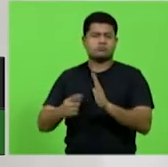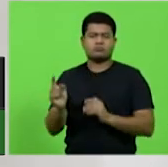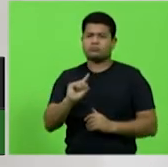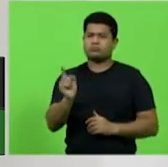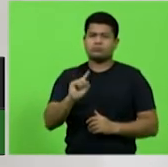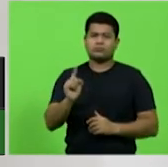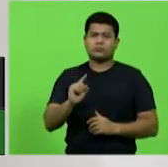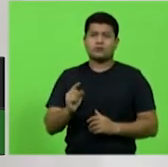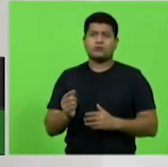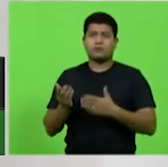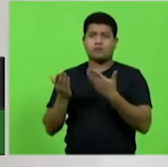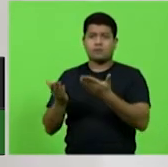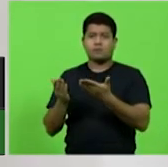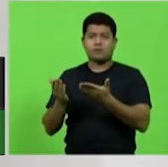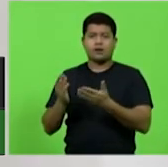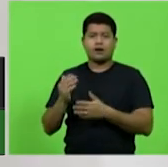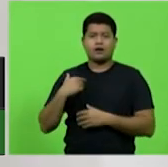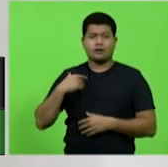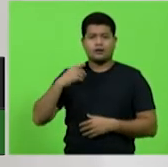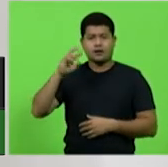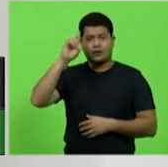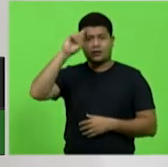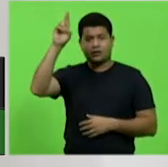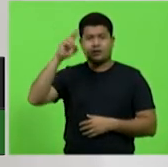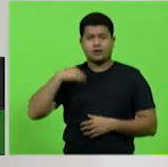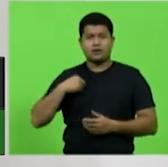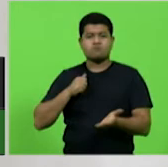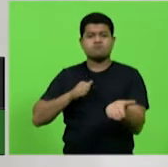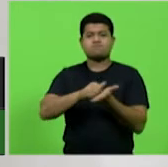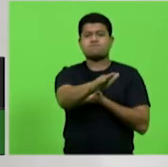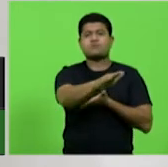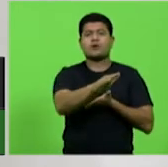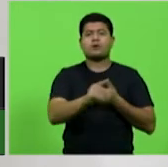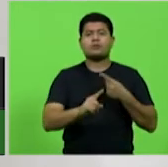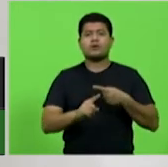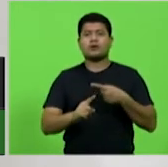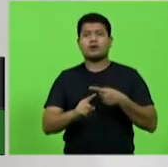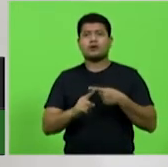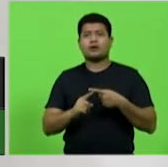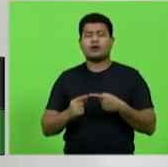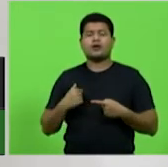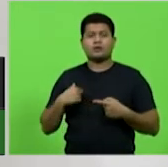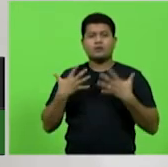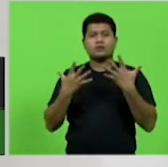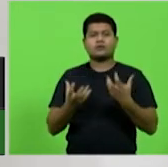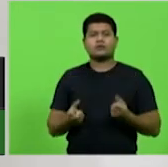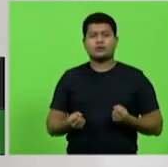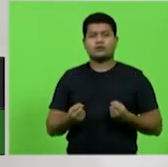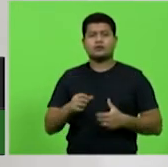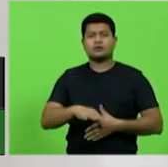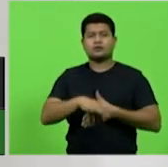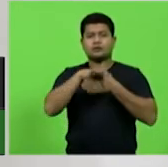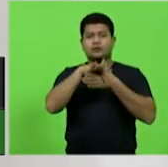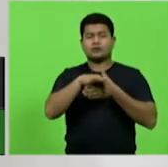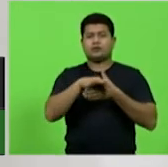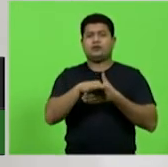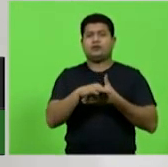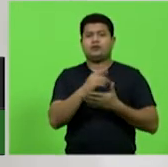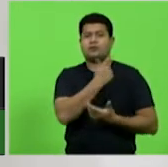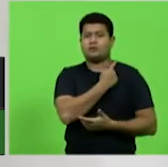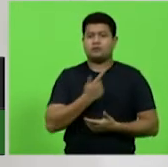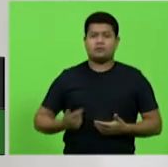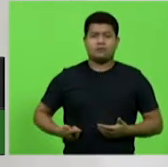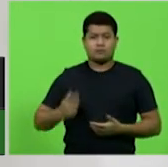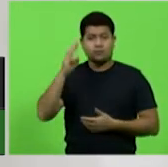segundo noticiado pela direção partidária, a minha expulsão se deu porque eu assumi a condição de líder do governo Moisés